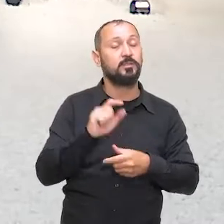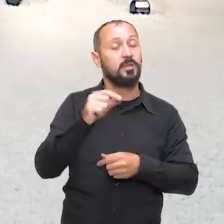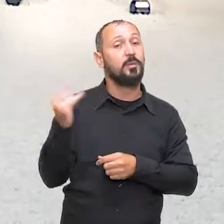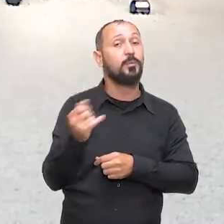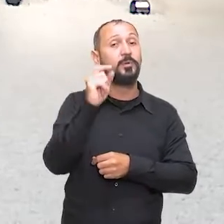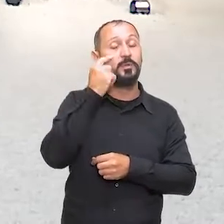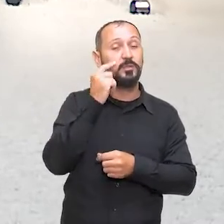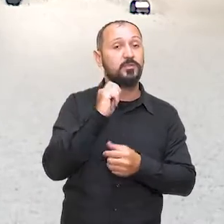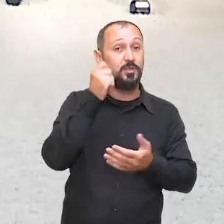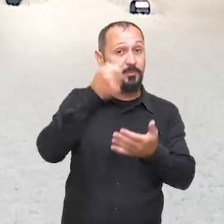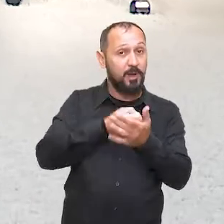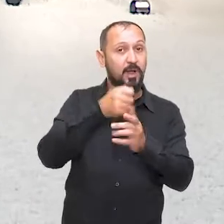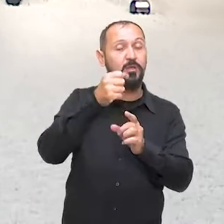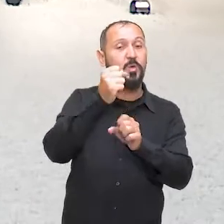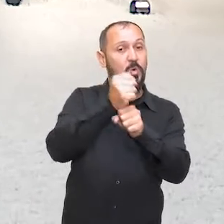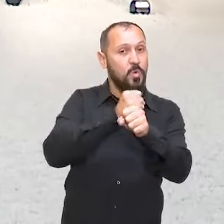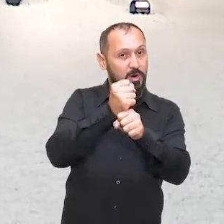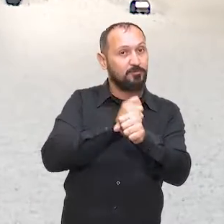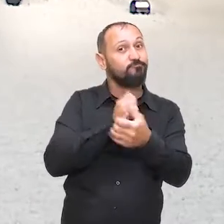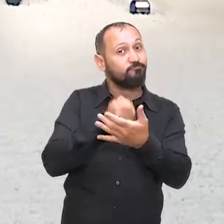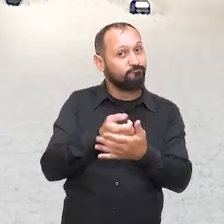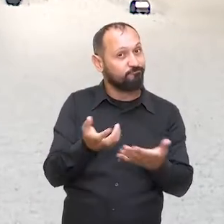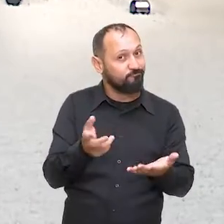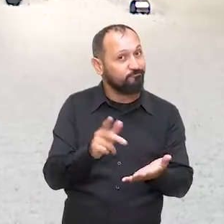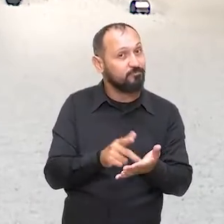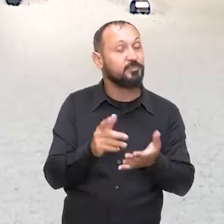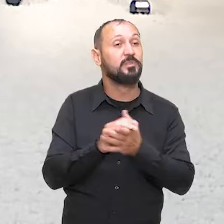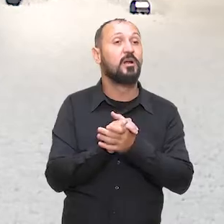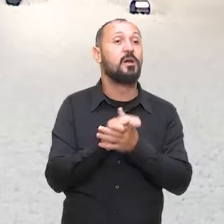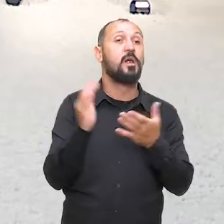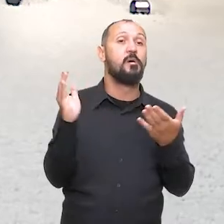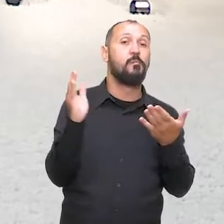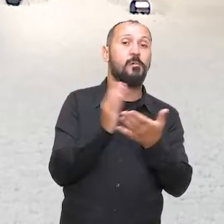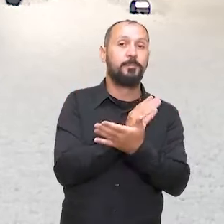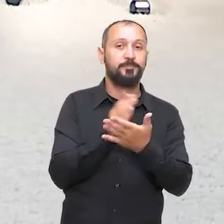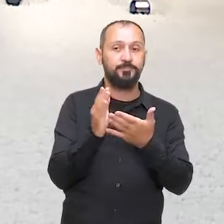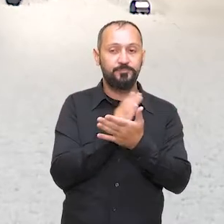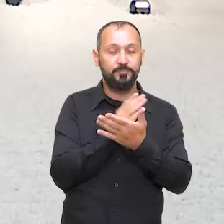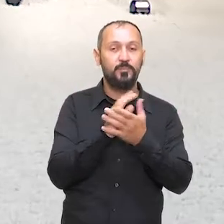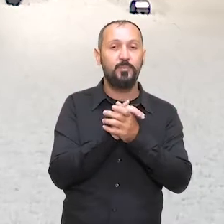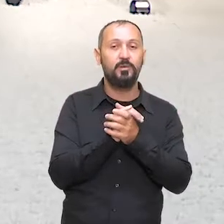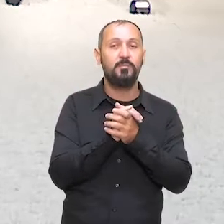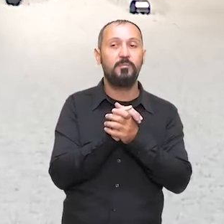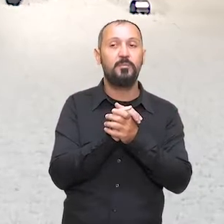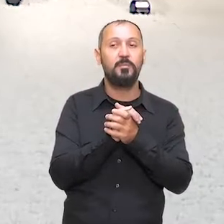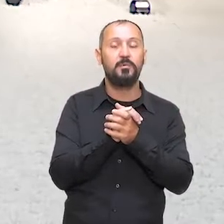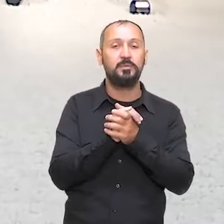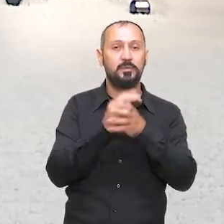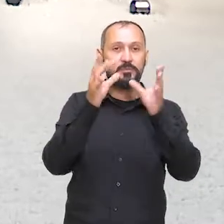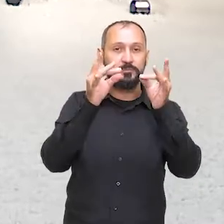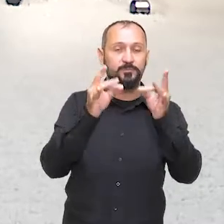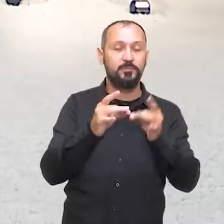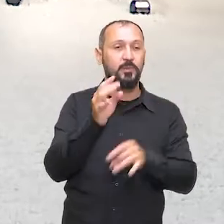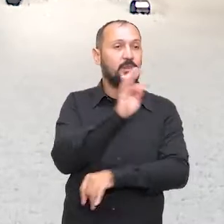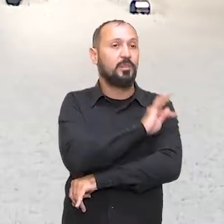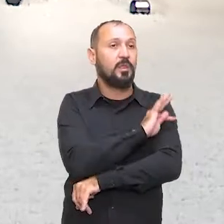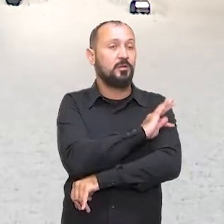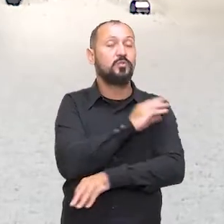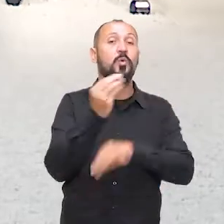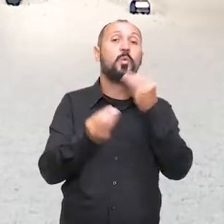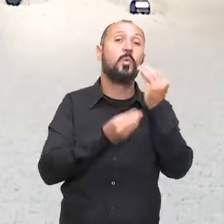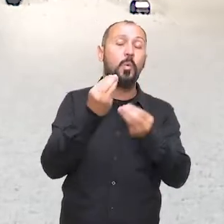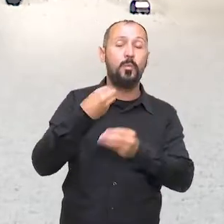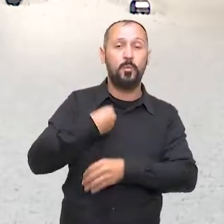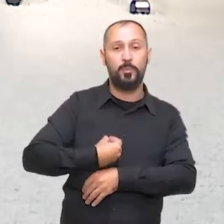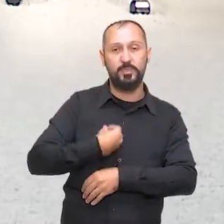importante que a anuidade esteja em dia também para esse processo, né? Então, a gente tem algumas tem algumas especificações